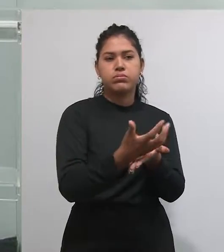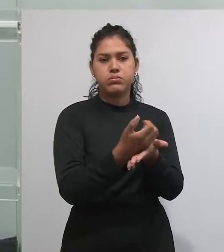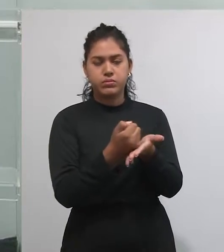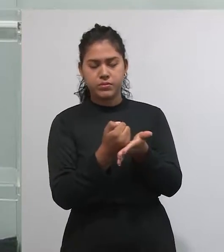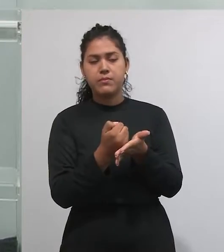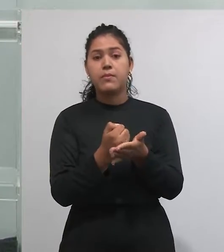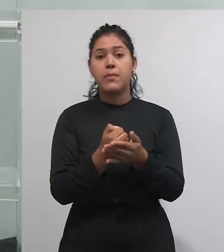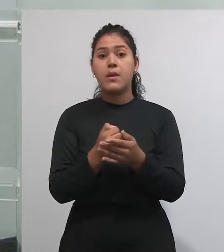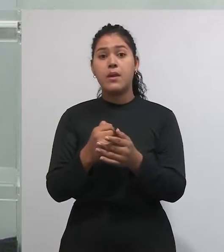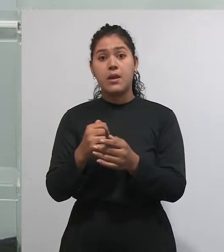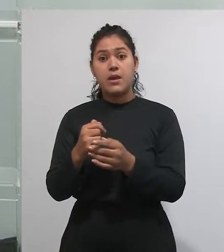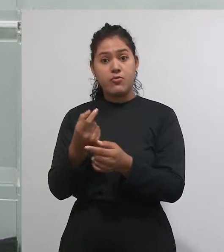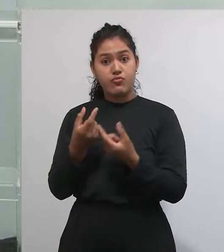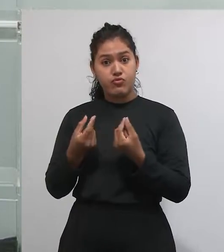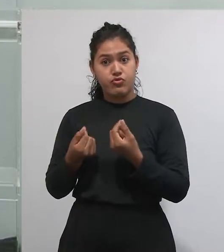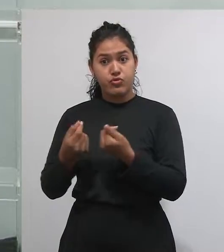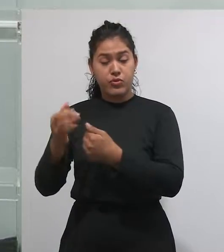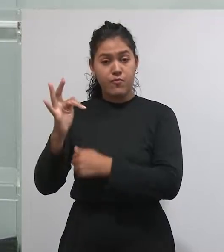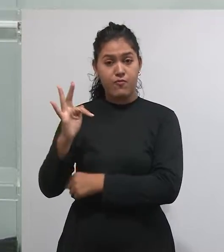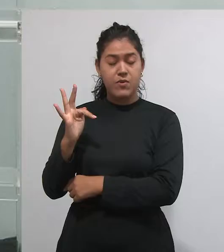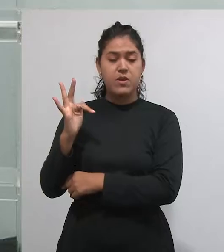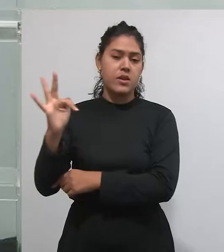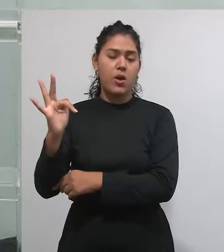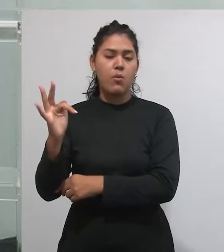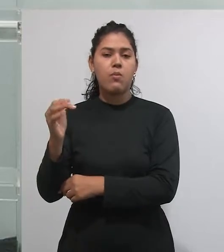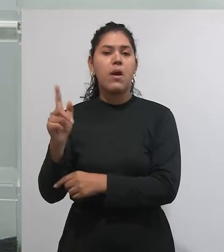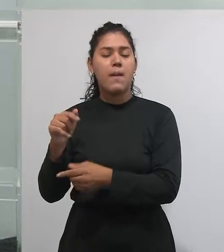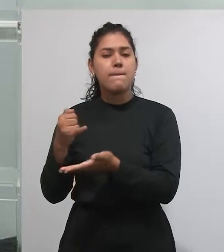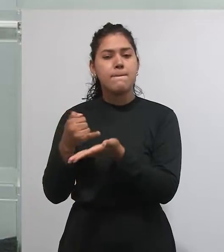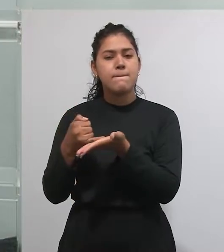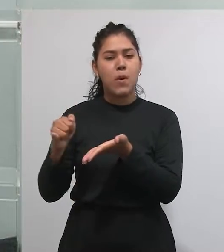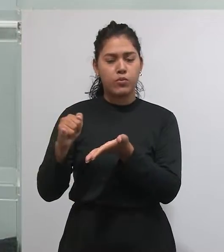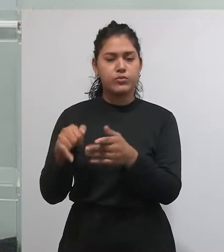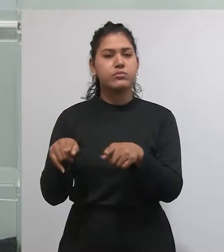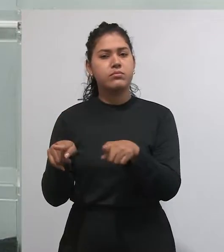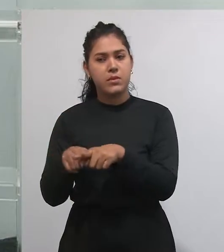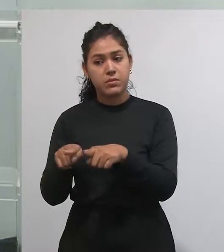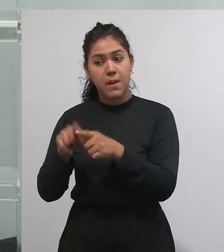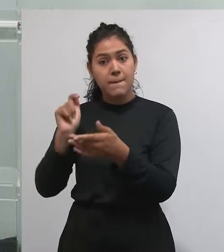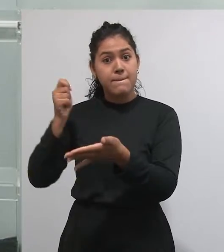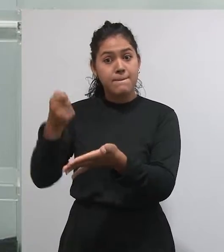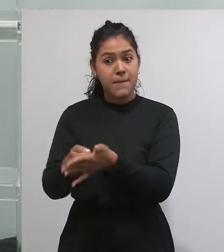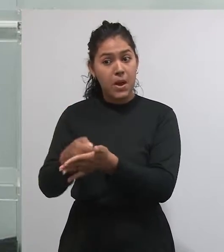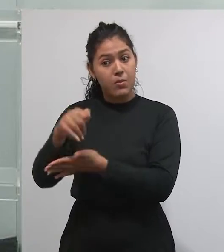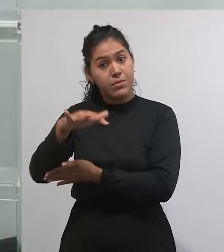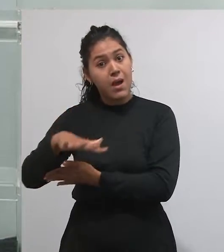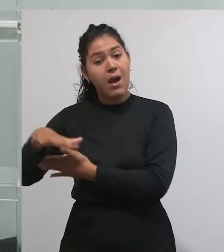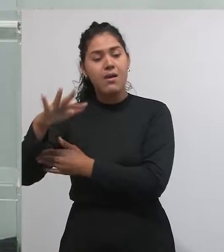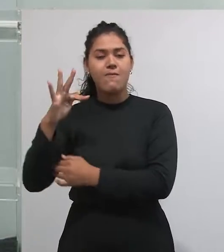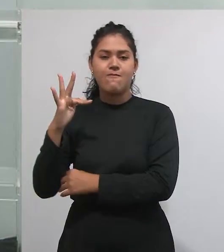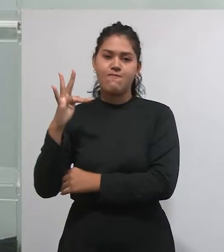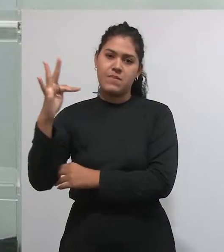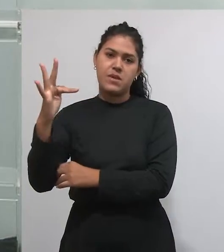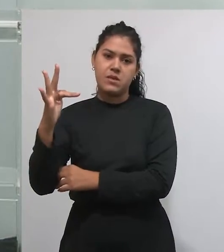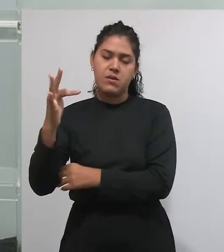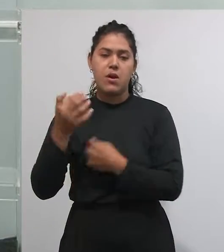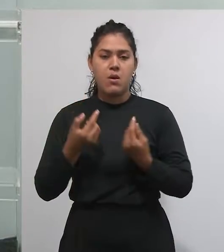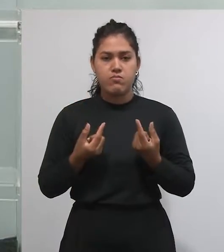a complementação da transferência do governo federal se dá pelos impostos do governo federal. Então, todo